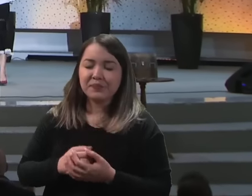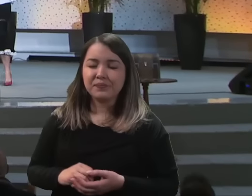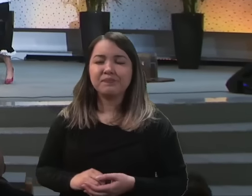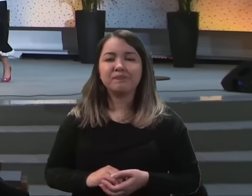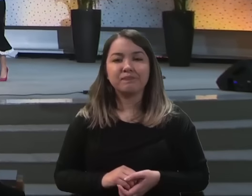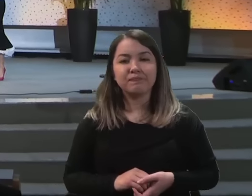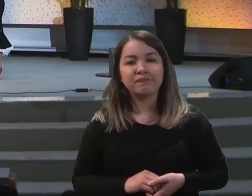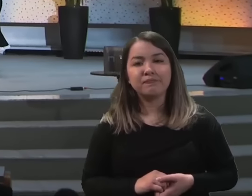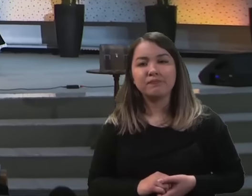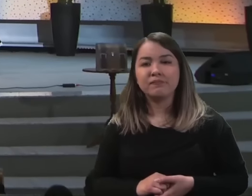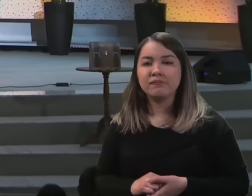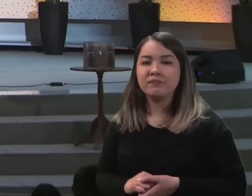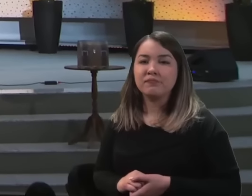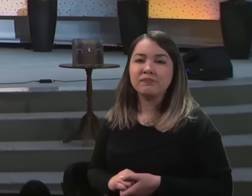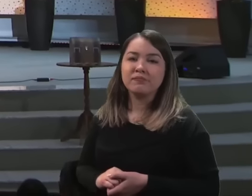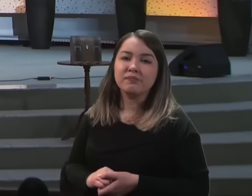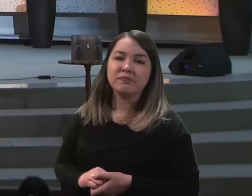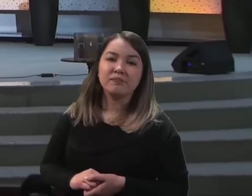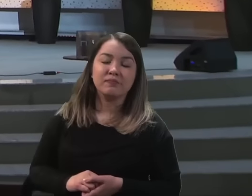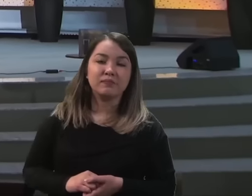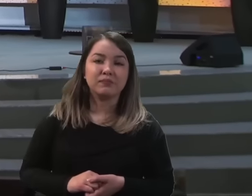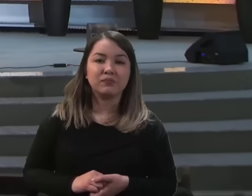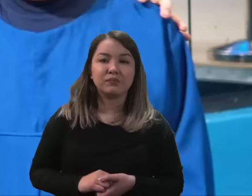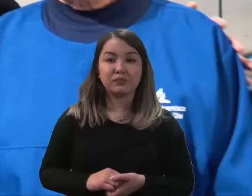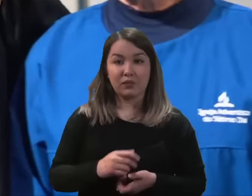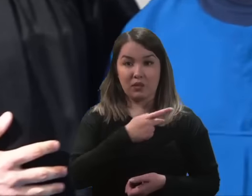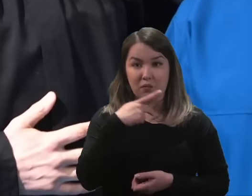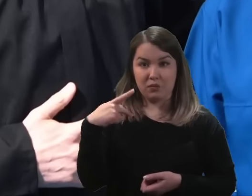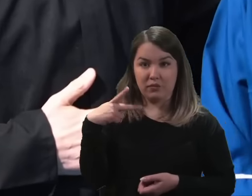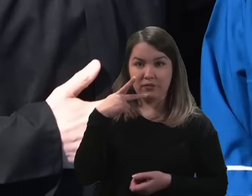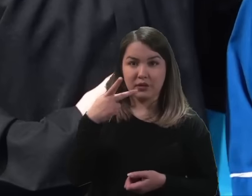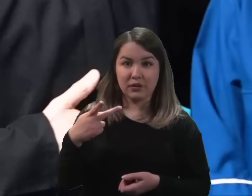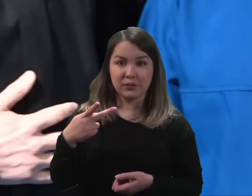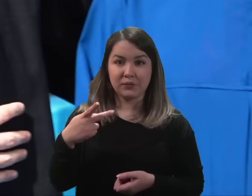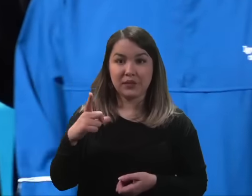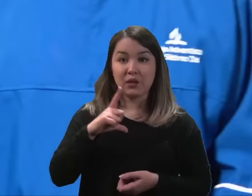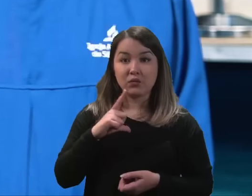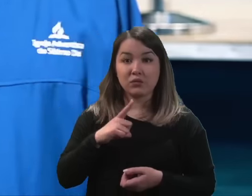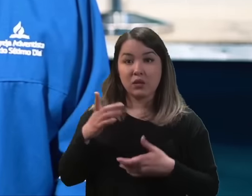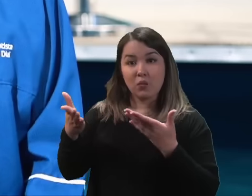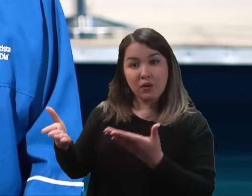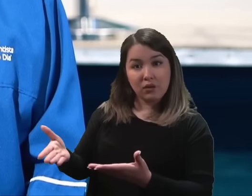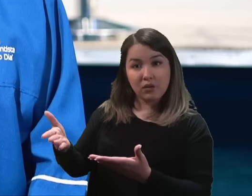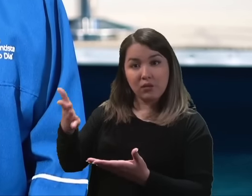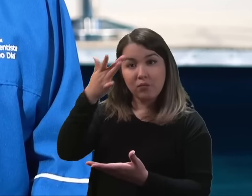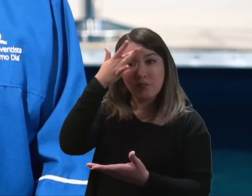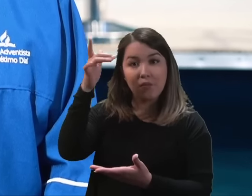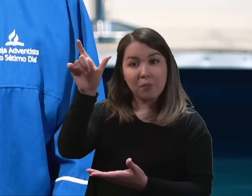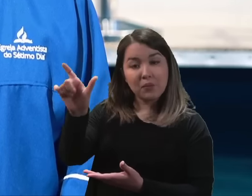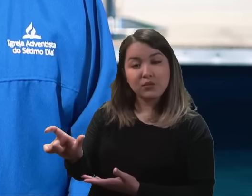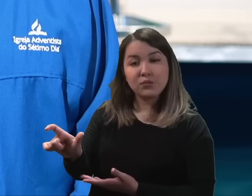eu tenho aqui comigo no tanque batismal uma pessoa que